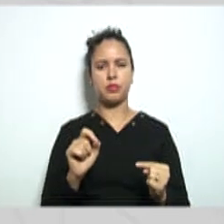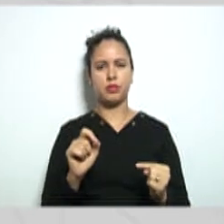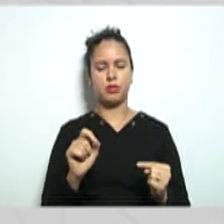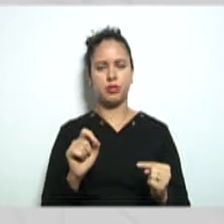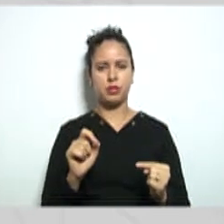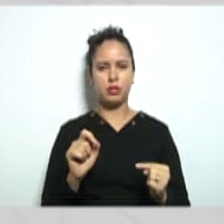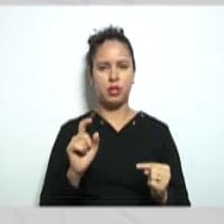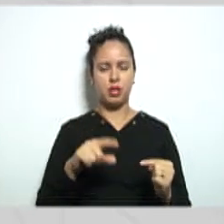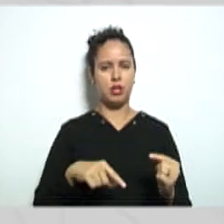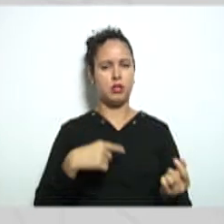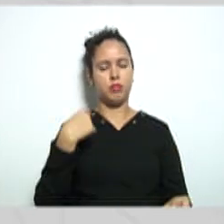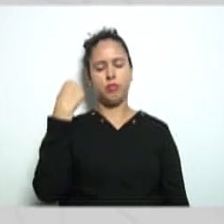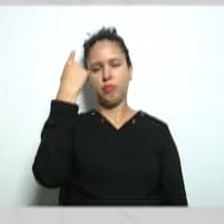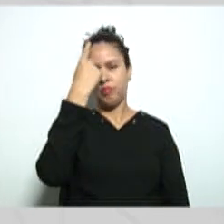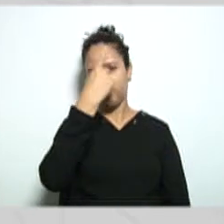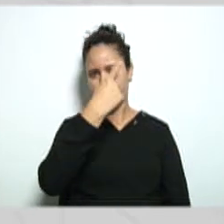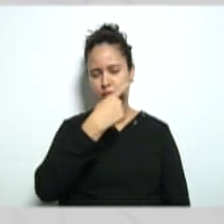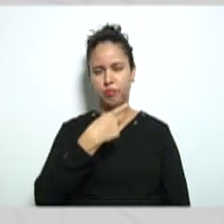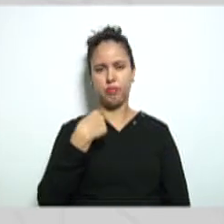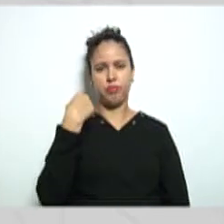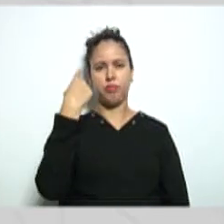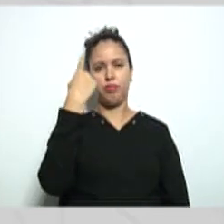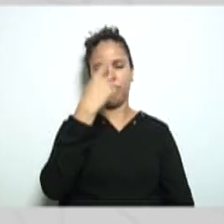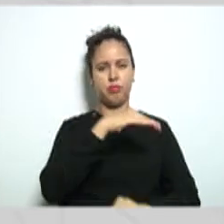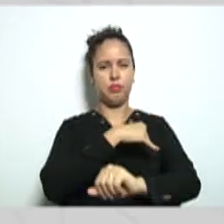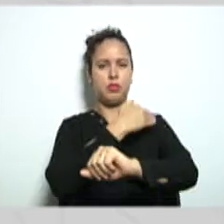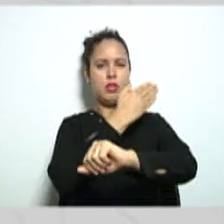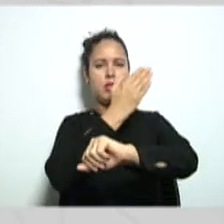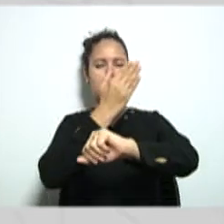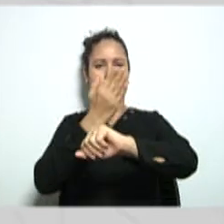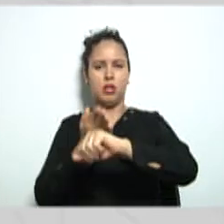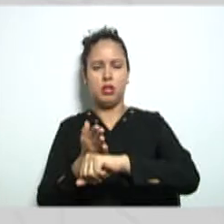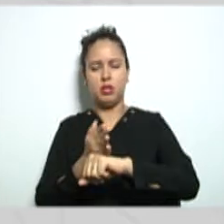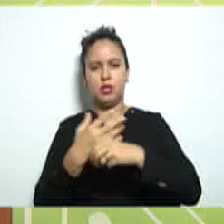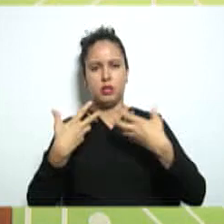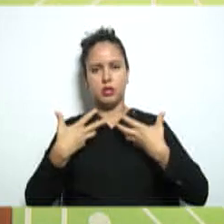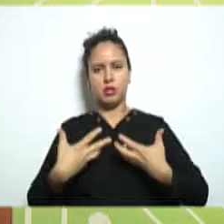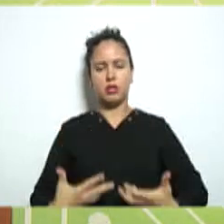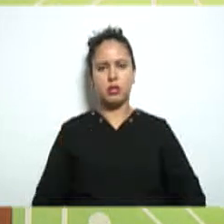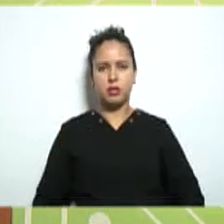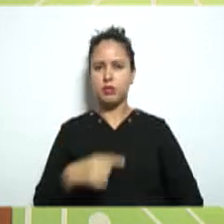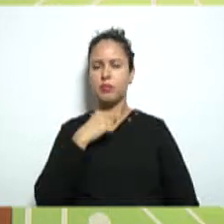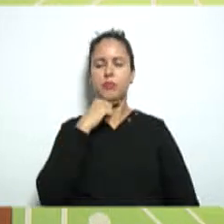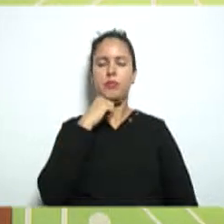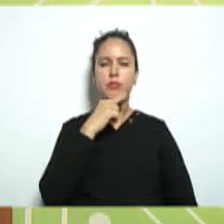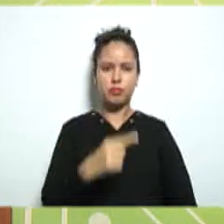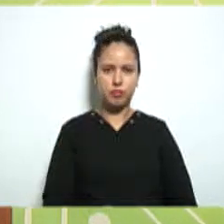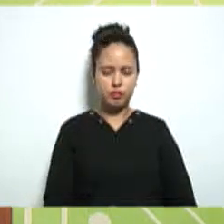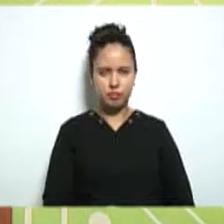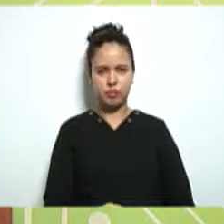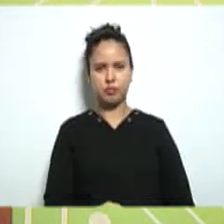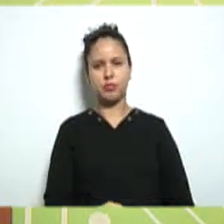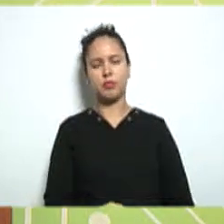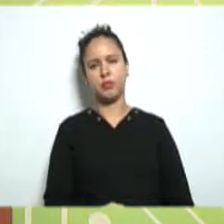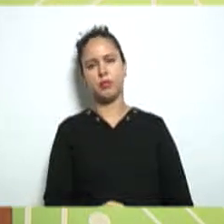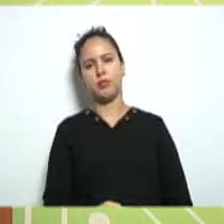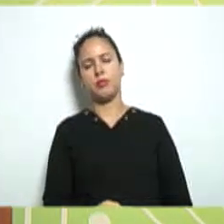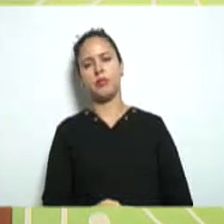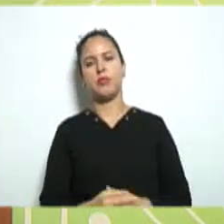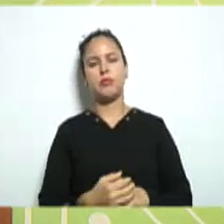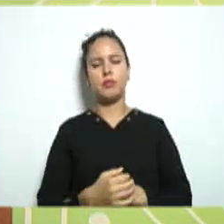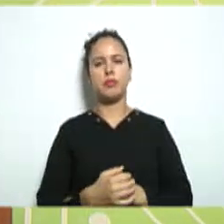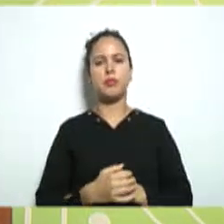muito longa, é aquela jornada cujo descanso não permite a recuperação do trabalhador. Então,